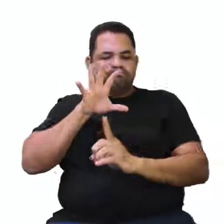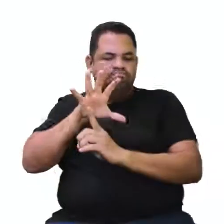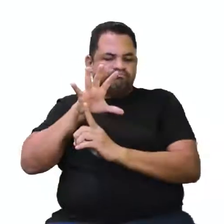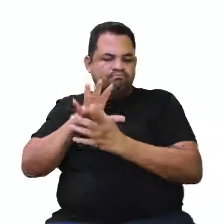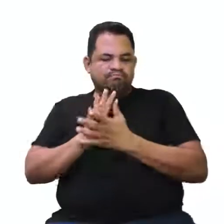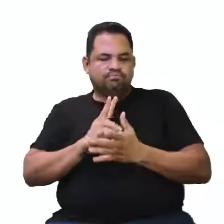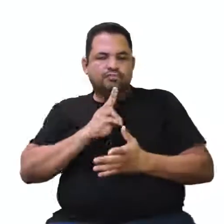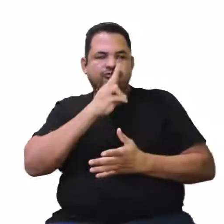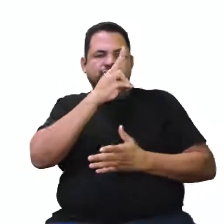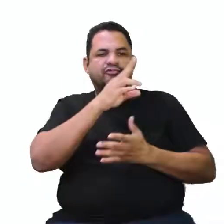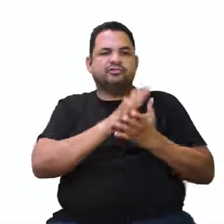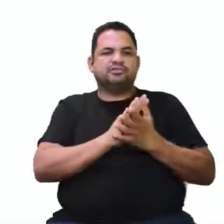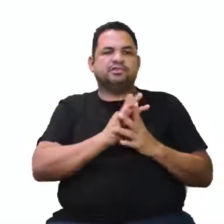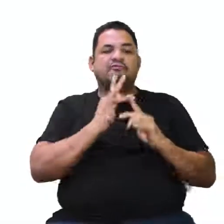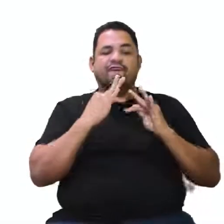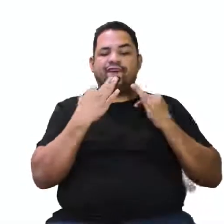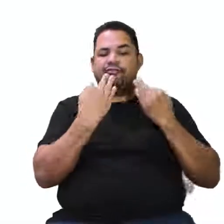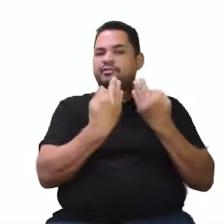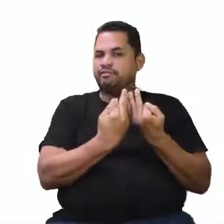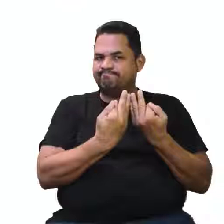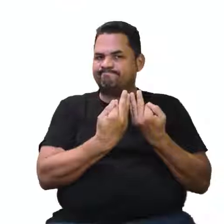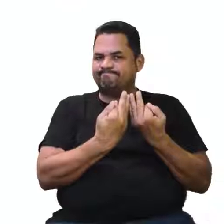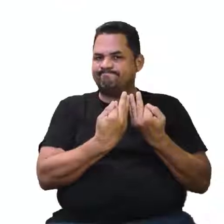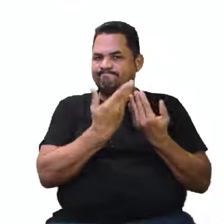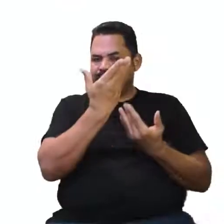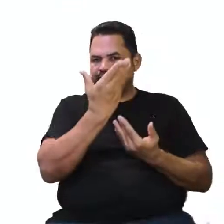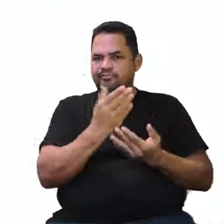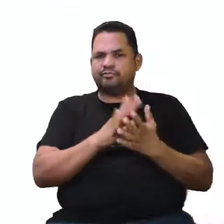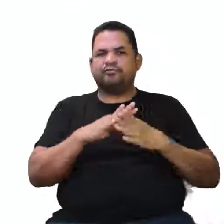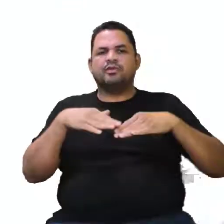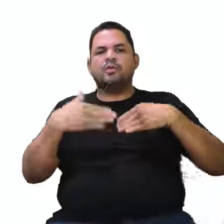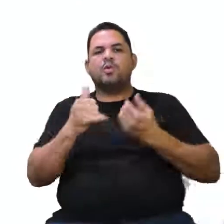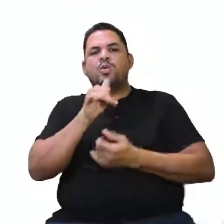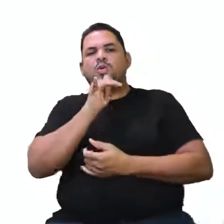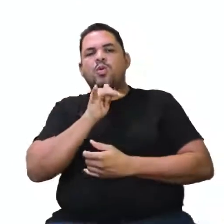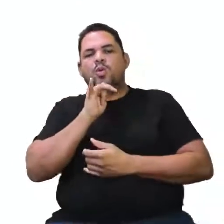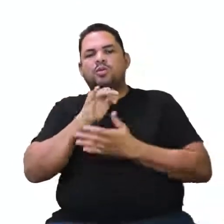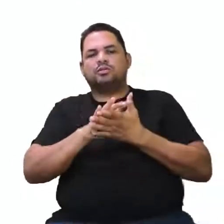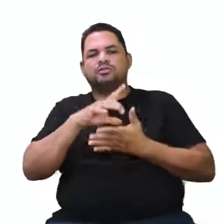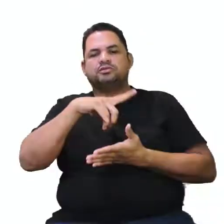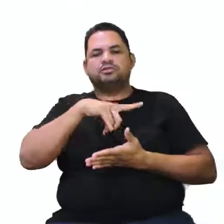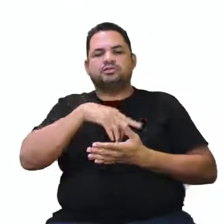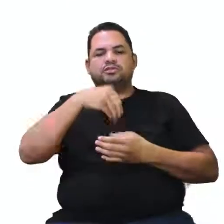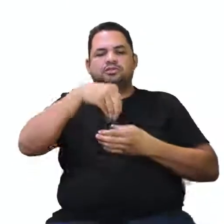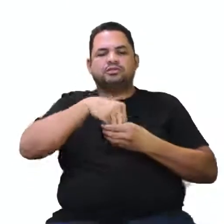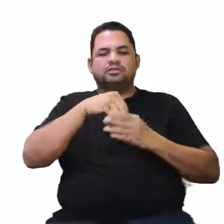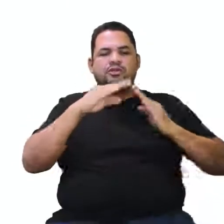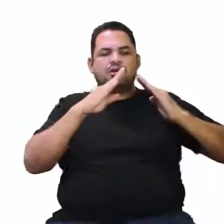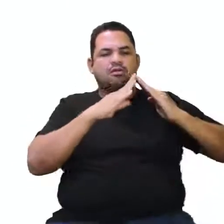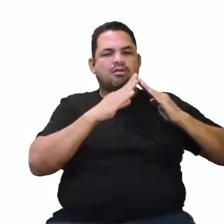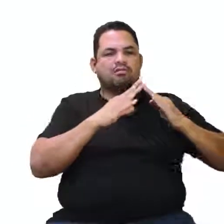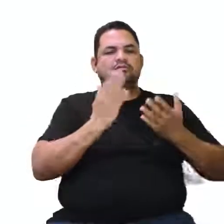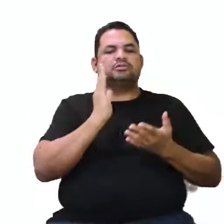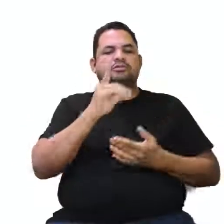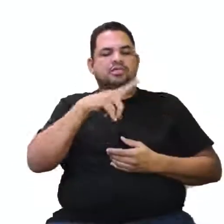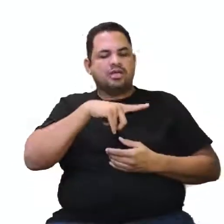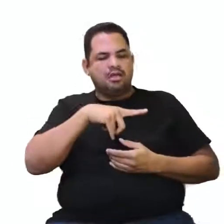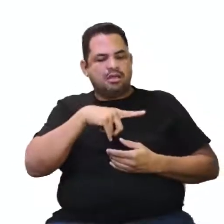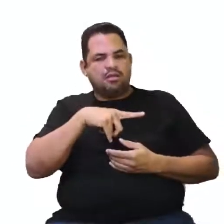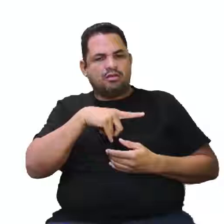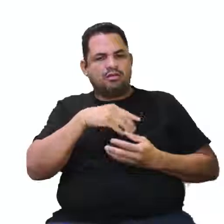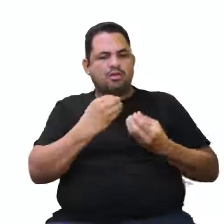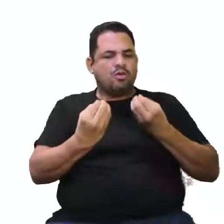muito forte, que é o quê? A família, né? Quais são os exemplos que eu tenho lá dentro da minha casa, ou que eu já tive,